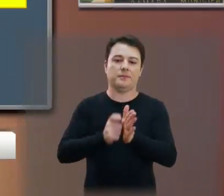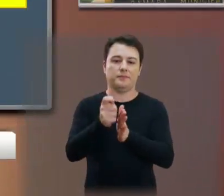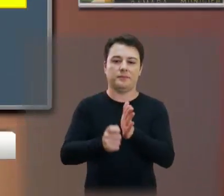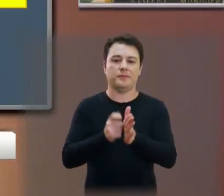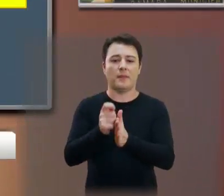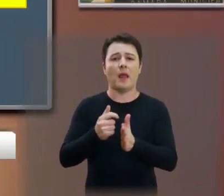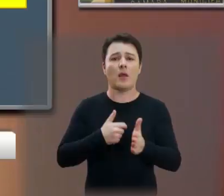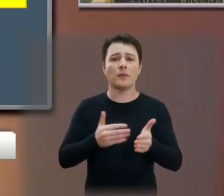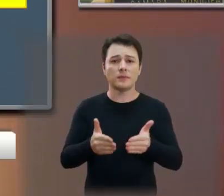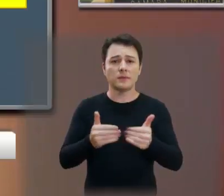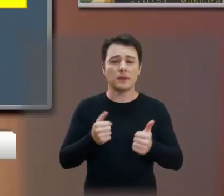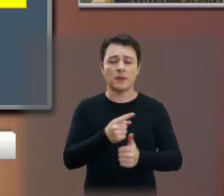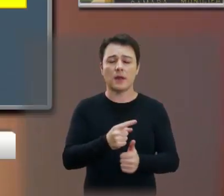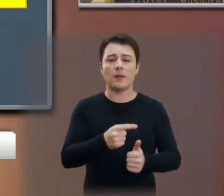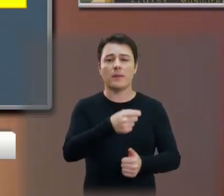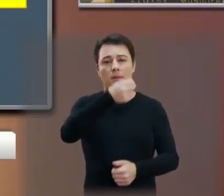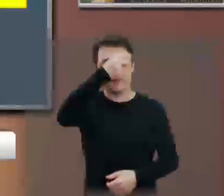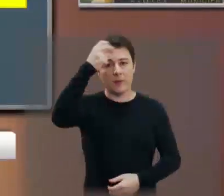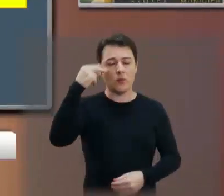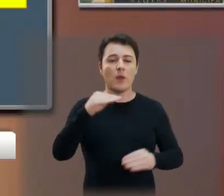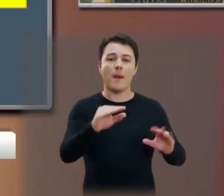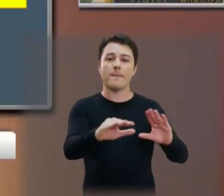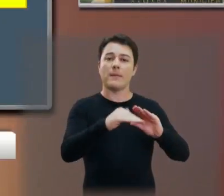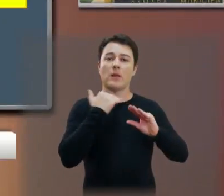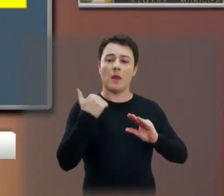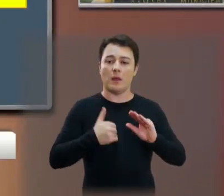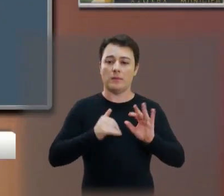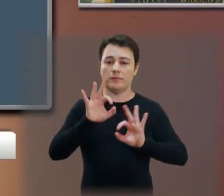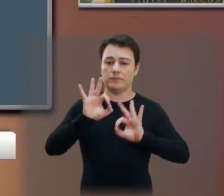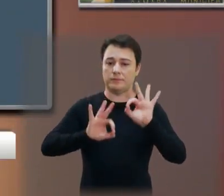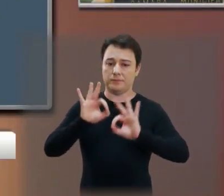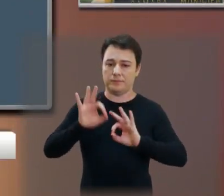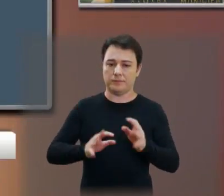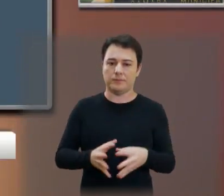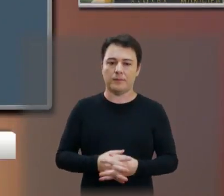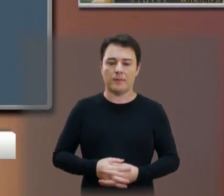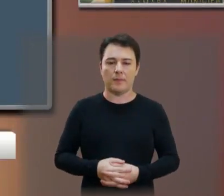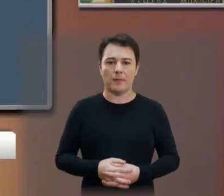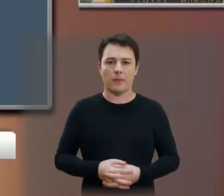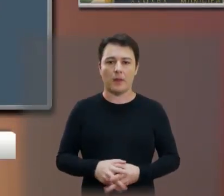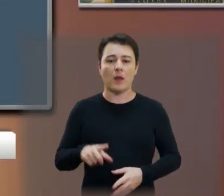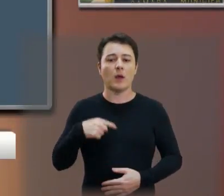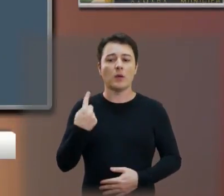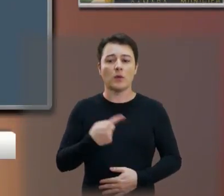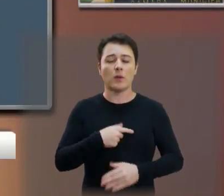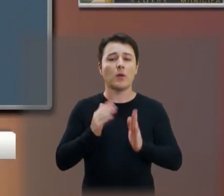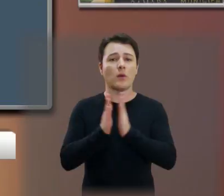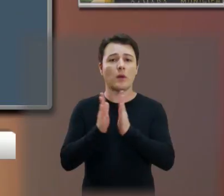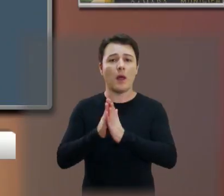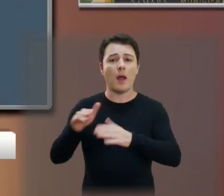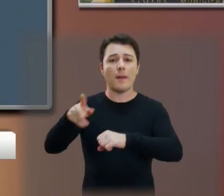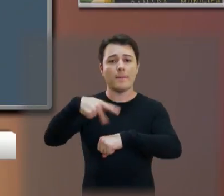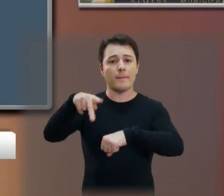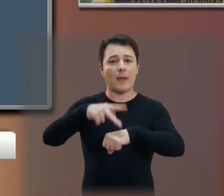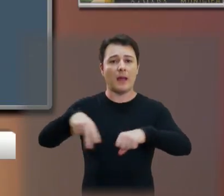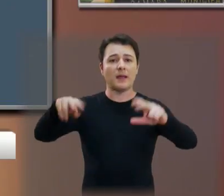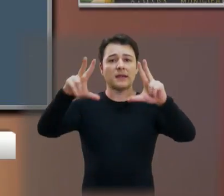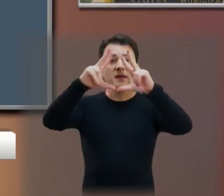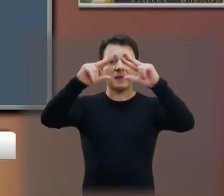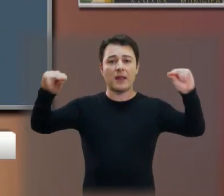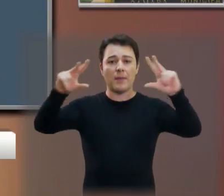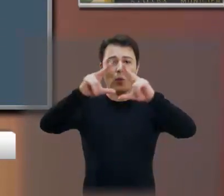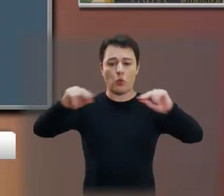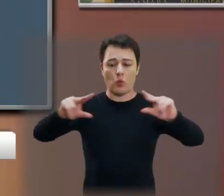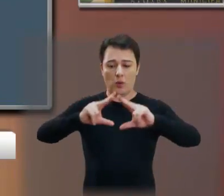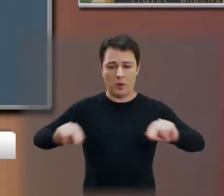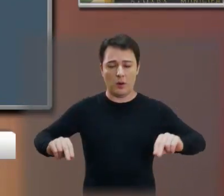a Prefeitura nos encaminhe todo o projeto. O próximo, orar pelo Líbano também, né? É a